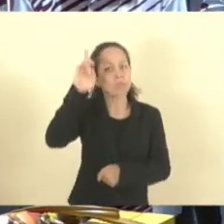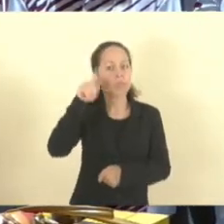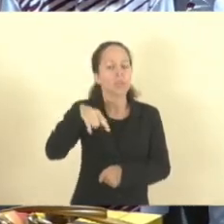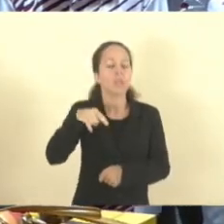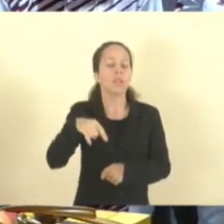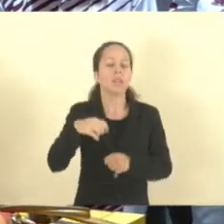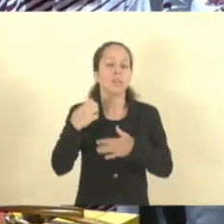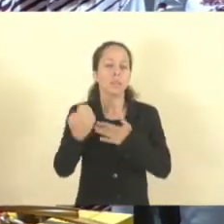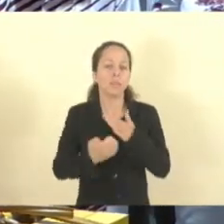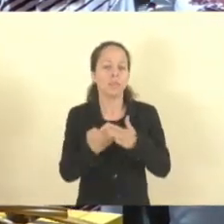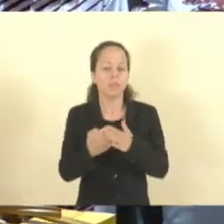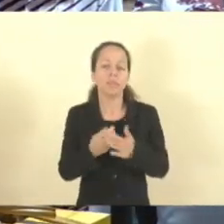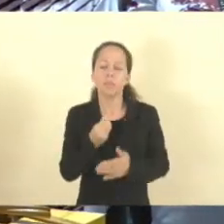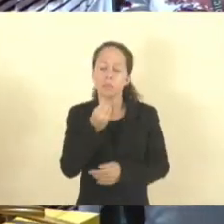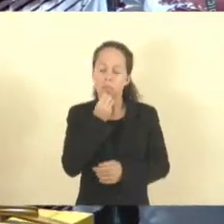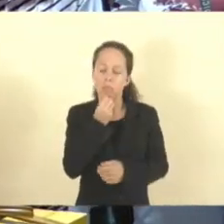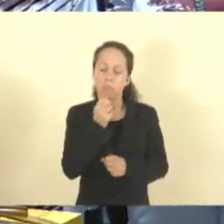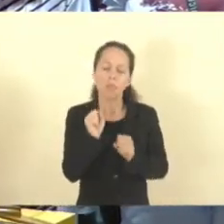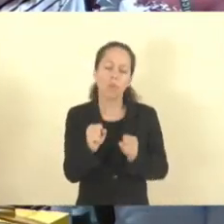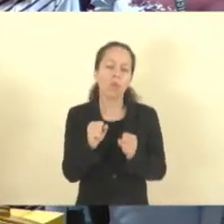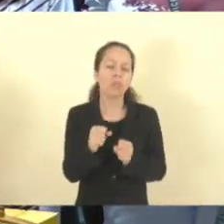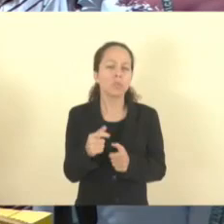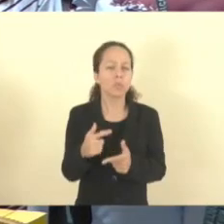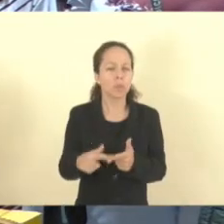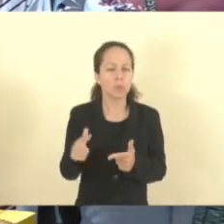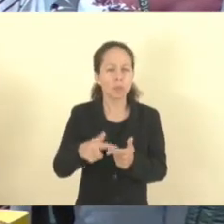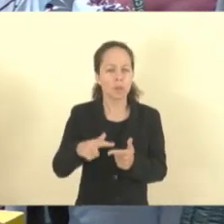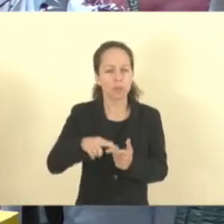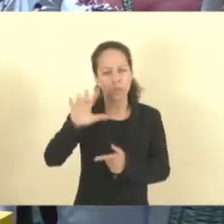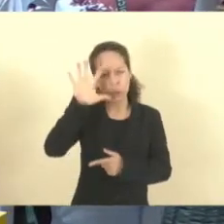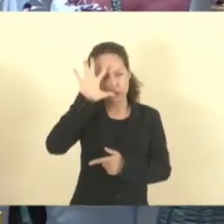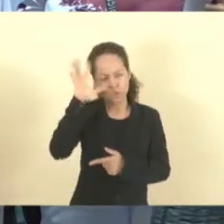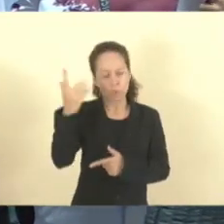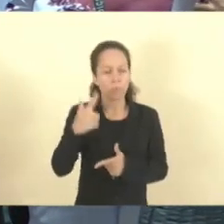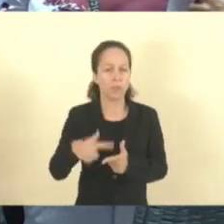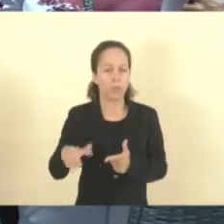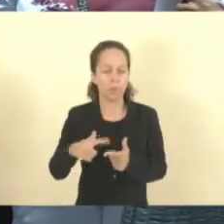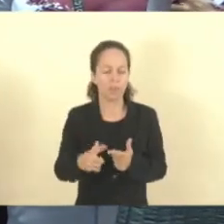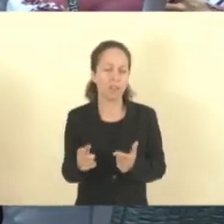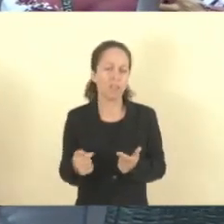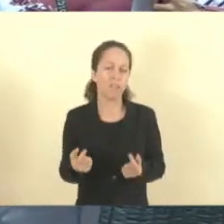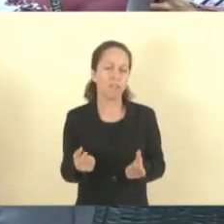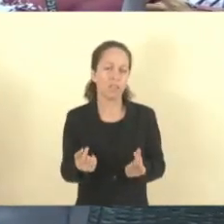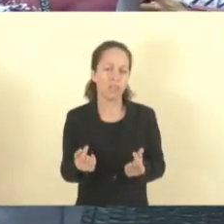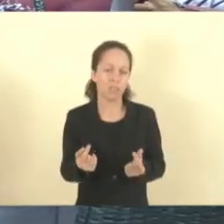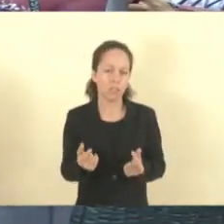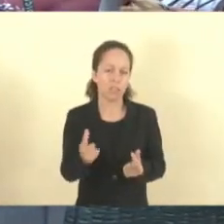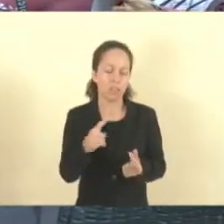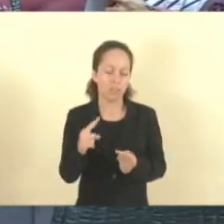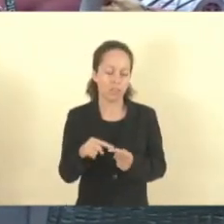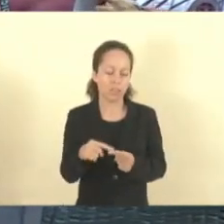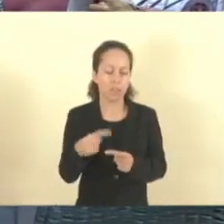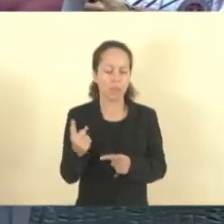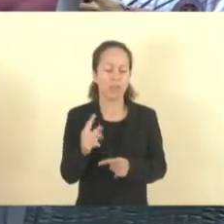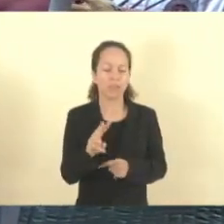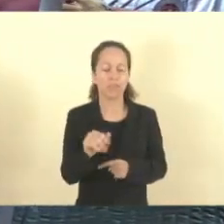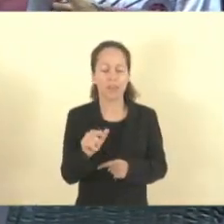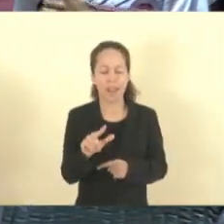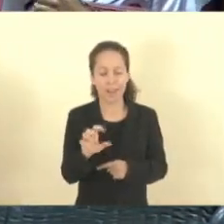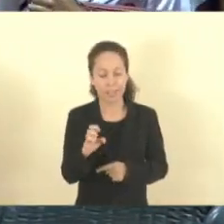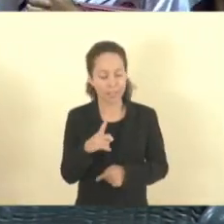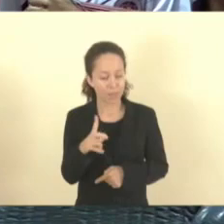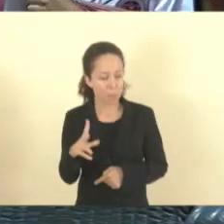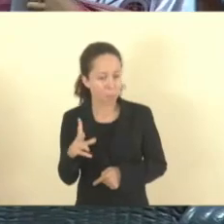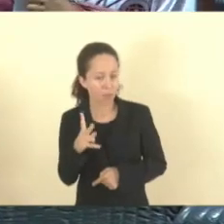Fortes, ela podia solucionar esse problema financeiro que se estabeleceu depois da privatização da Vale.